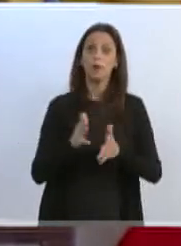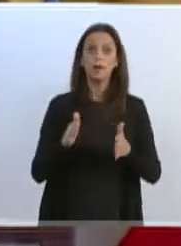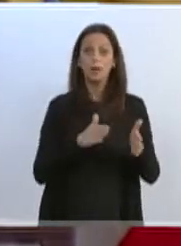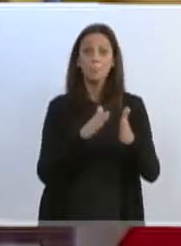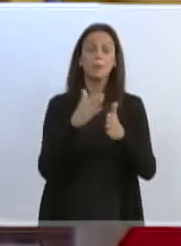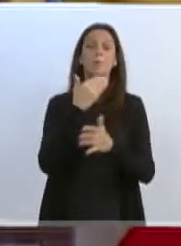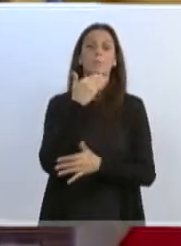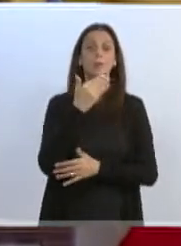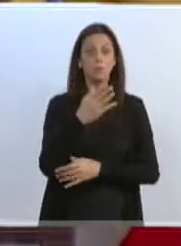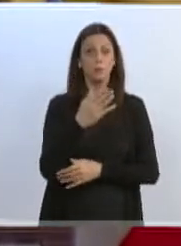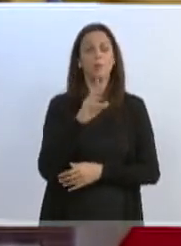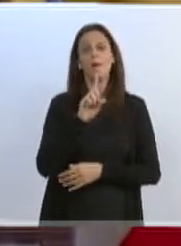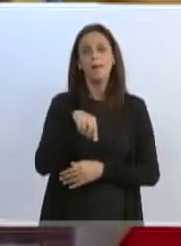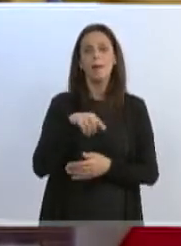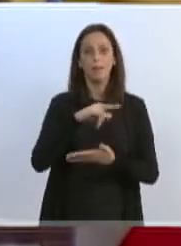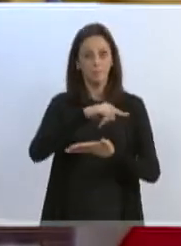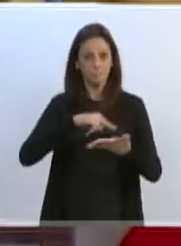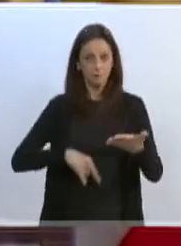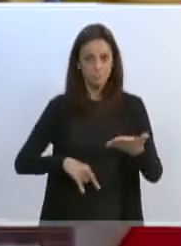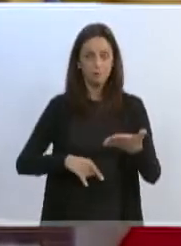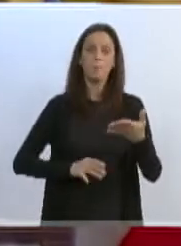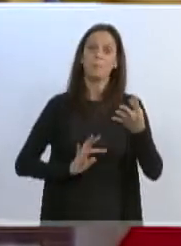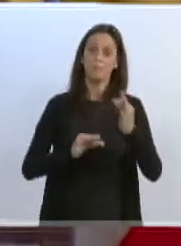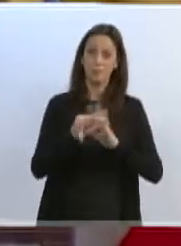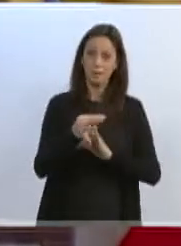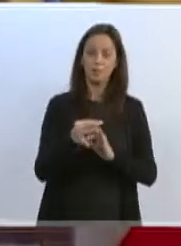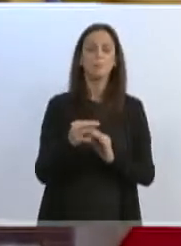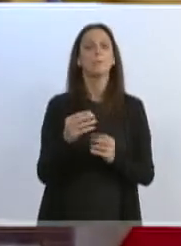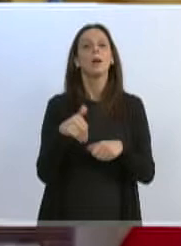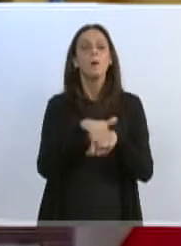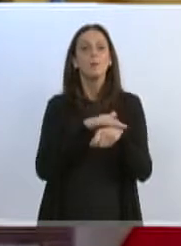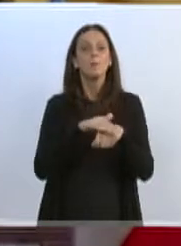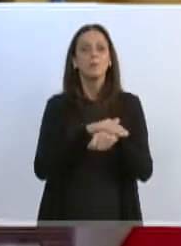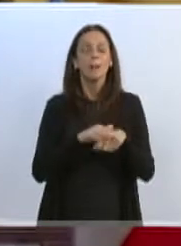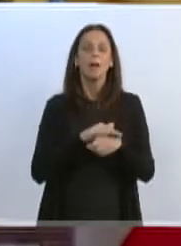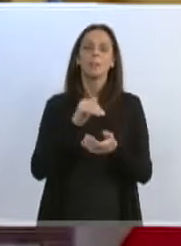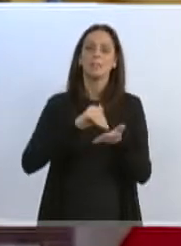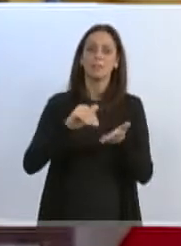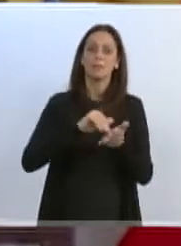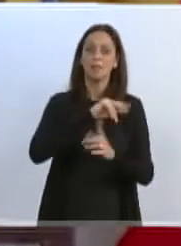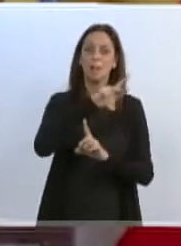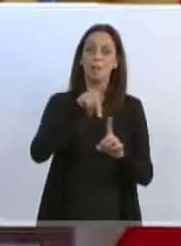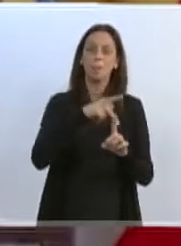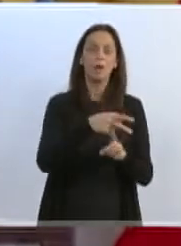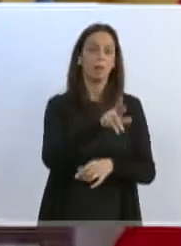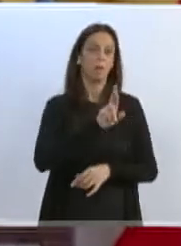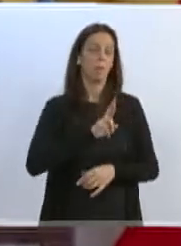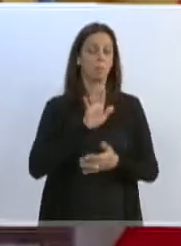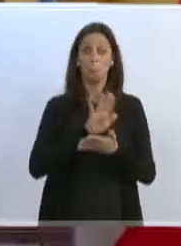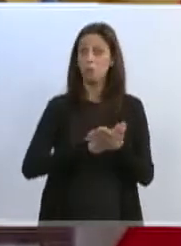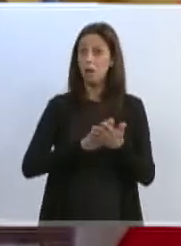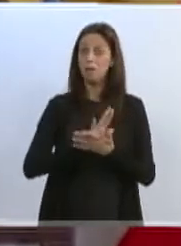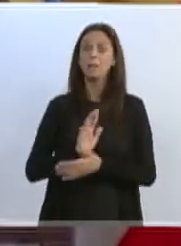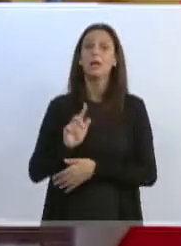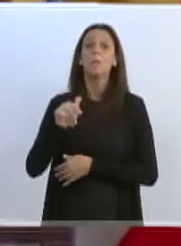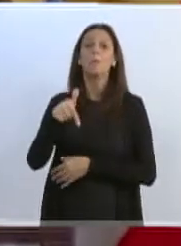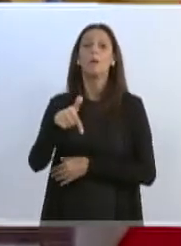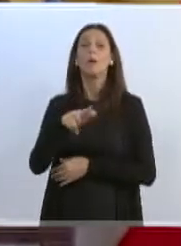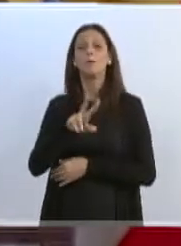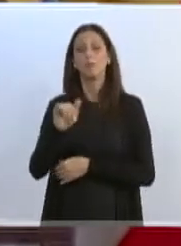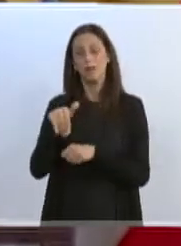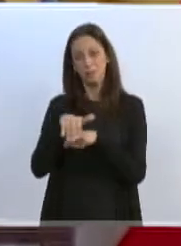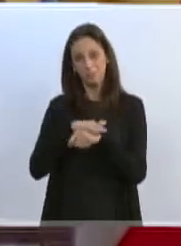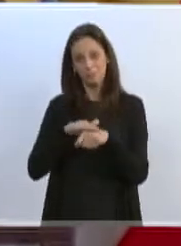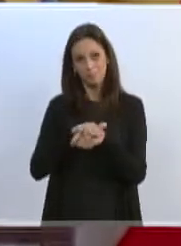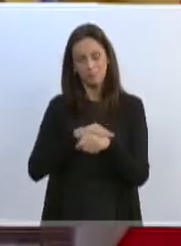um parecer técnico a nossa secretaria de planejamento que nem veio ainda este parecer depois nós iríamos conversar com toda a